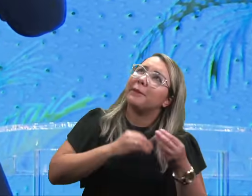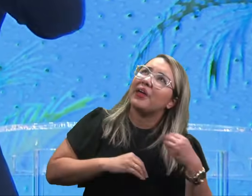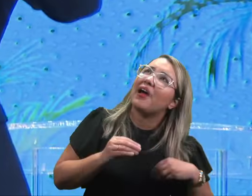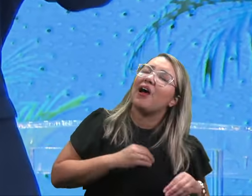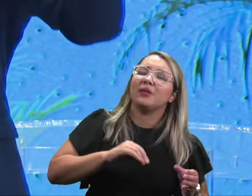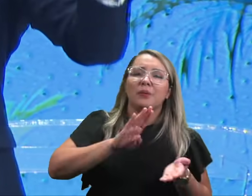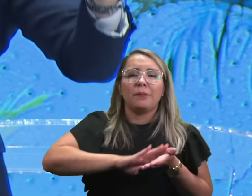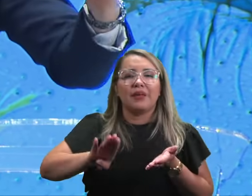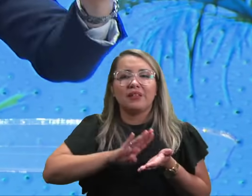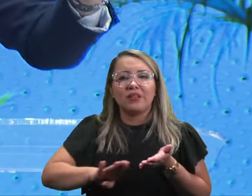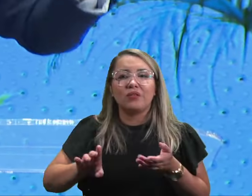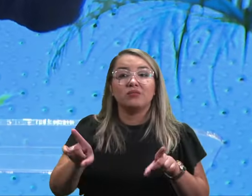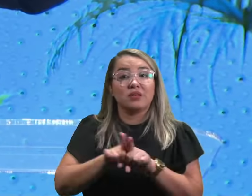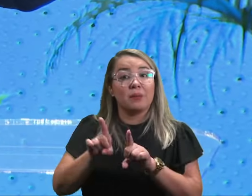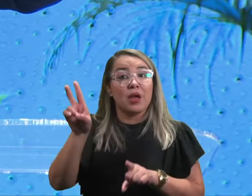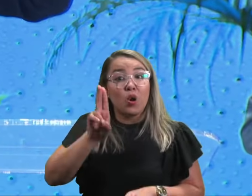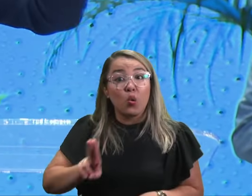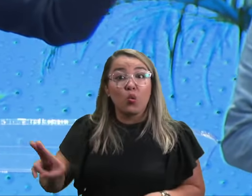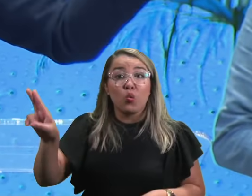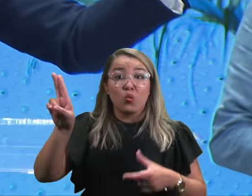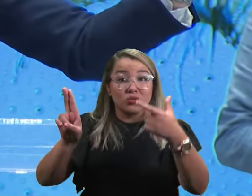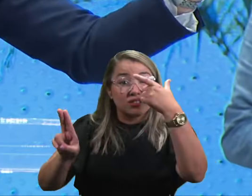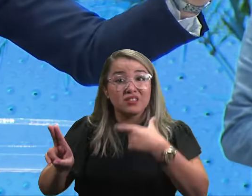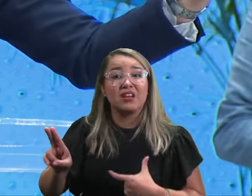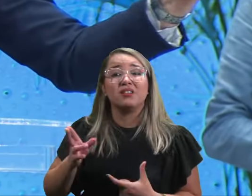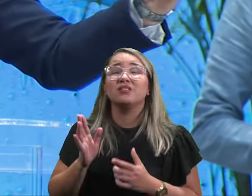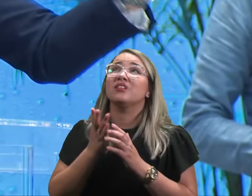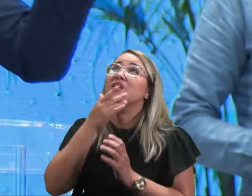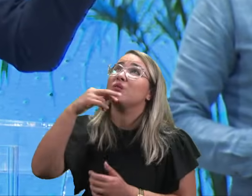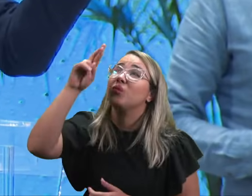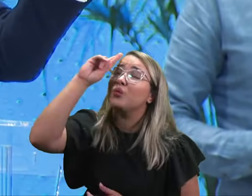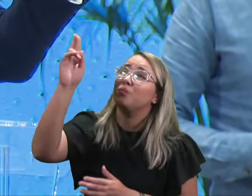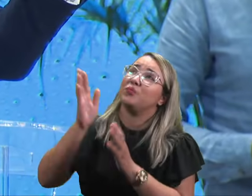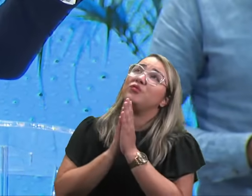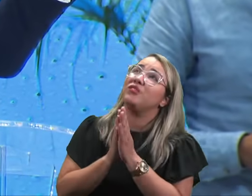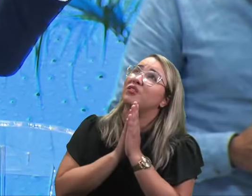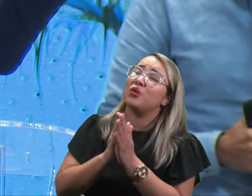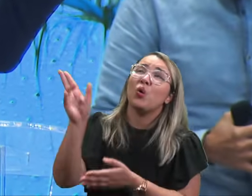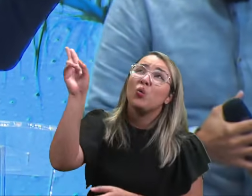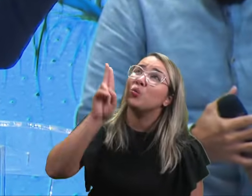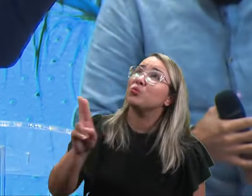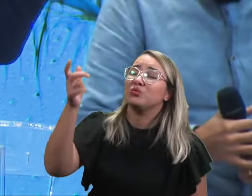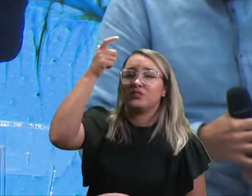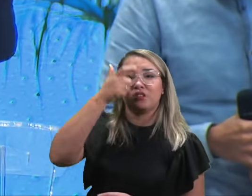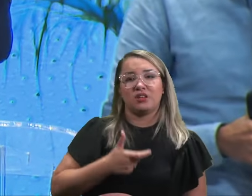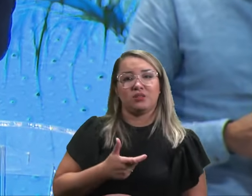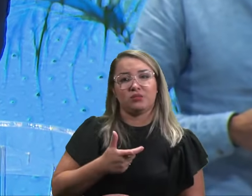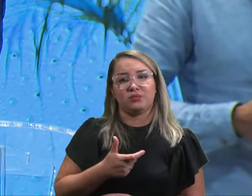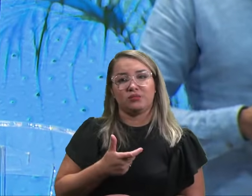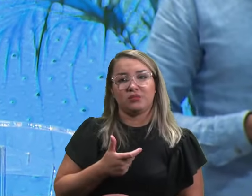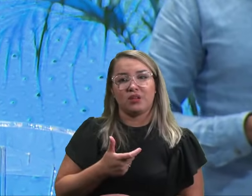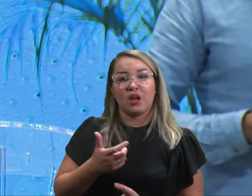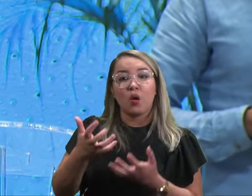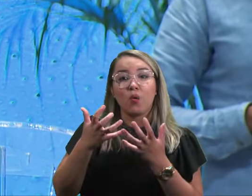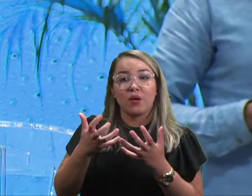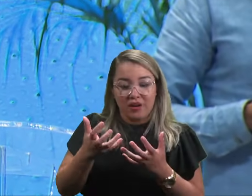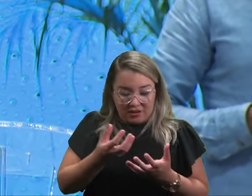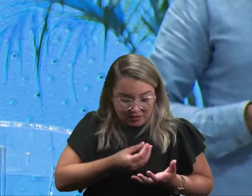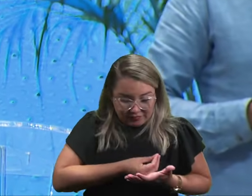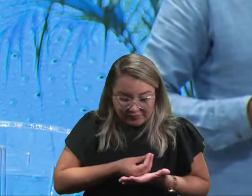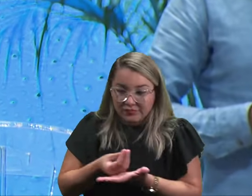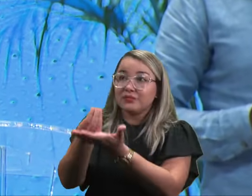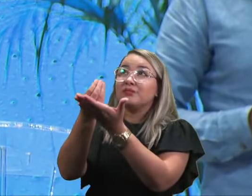e usa-me, usa-me, Senhor, usa-me como instrumento nas Tuas